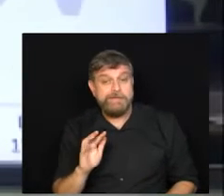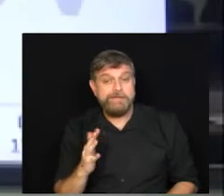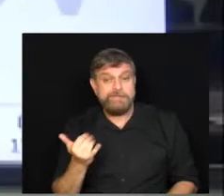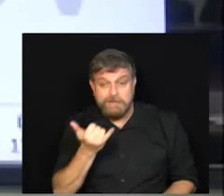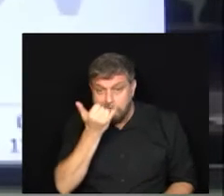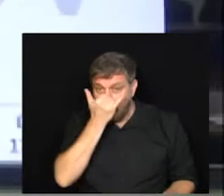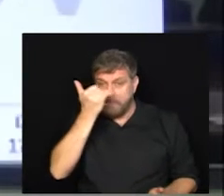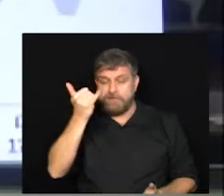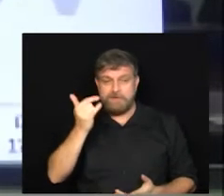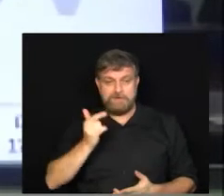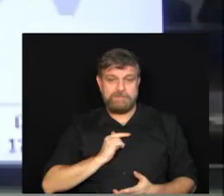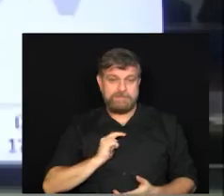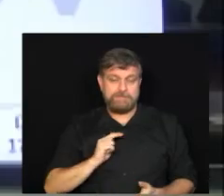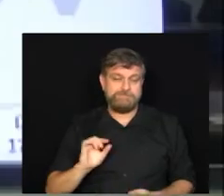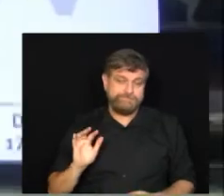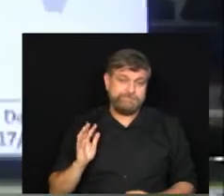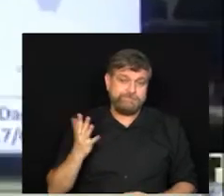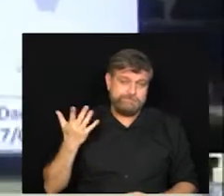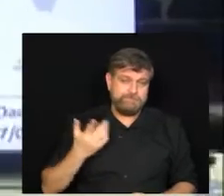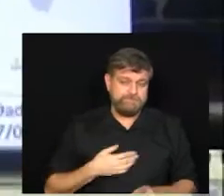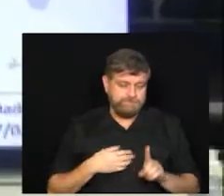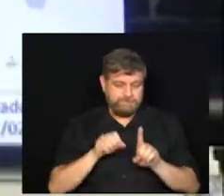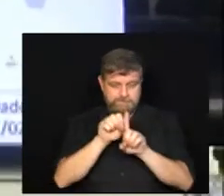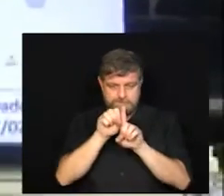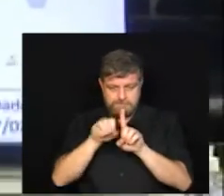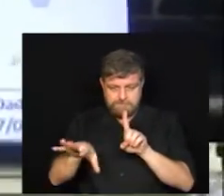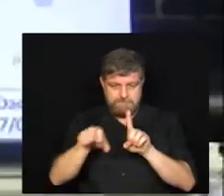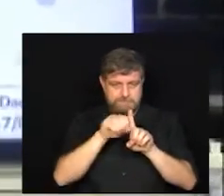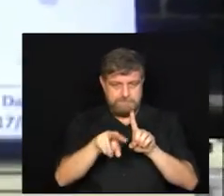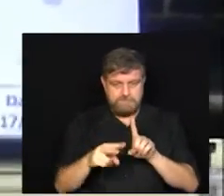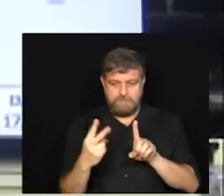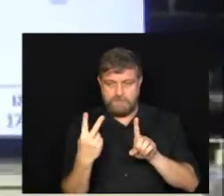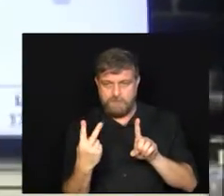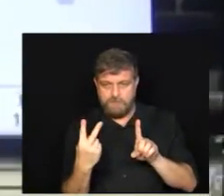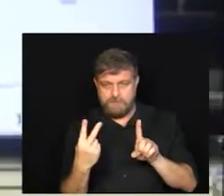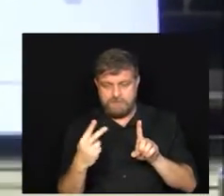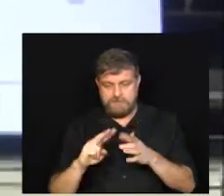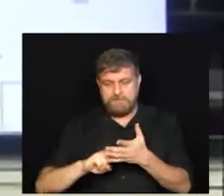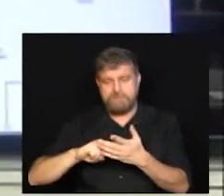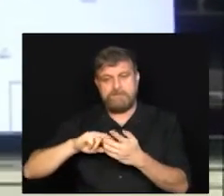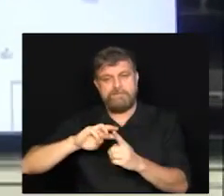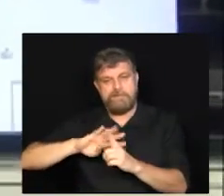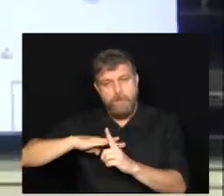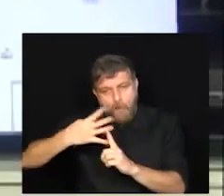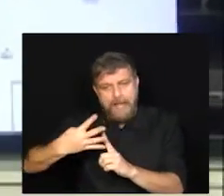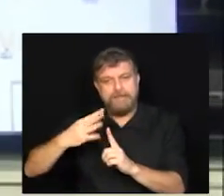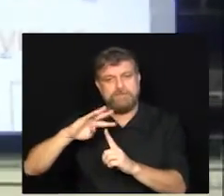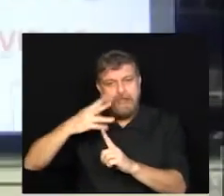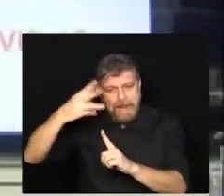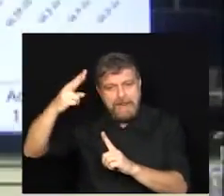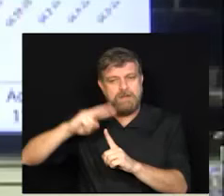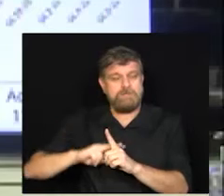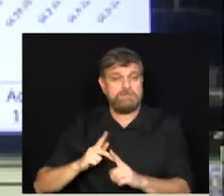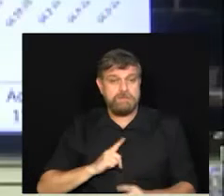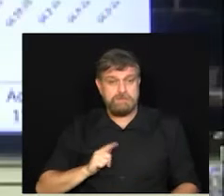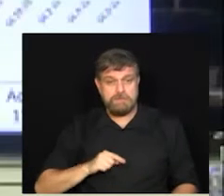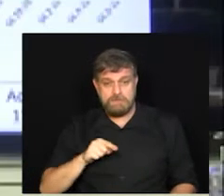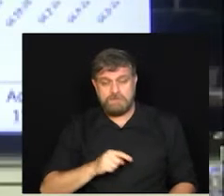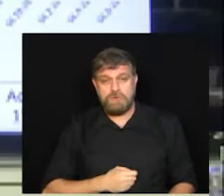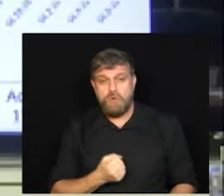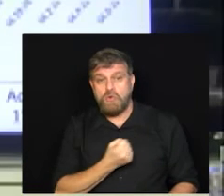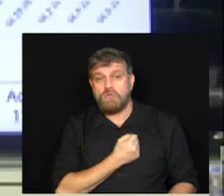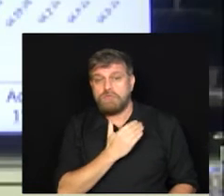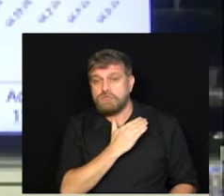obviamente, quando isso acontece, uma pessoa vai passar para 2, 2 para 4 e assim por diante. Sobre óbitos,